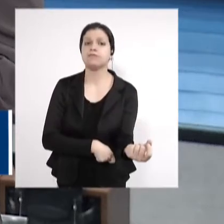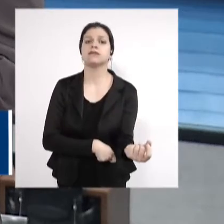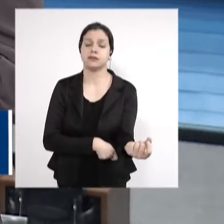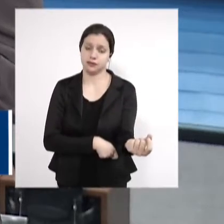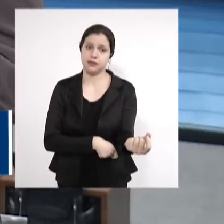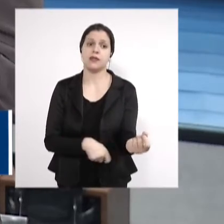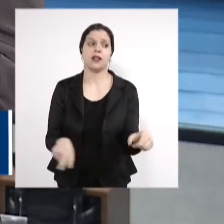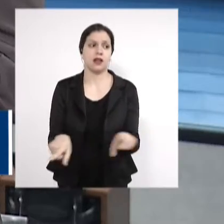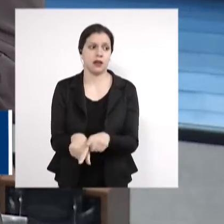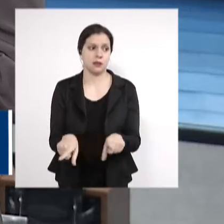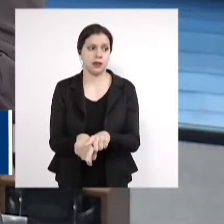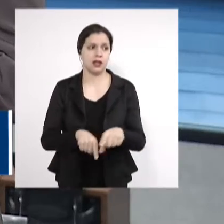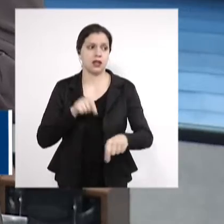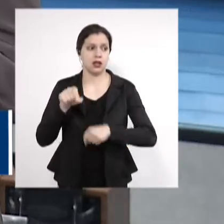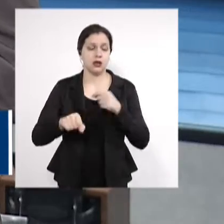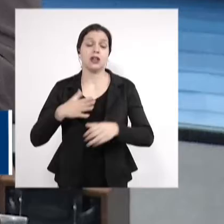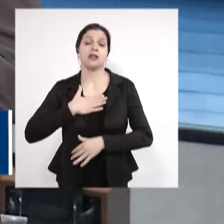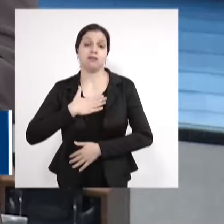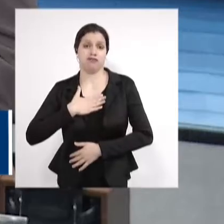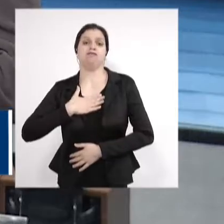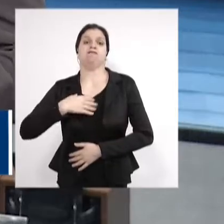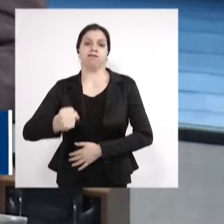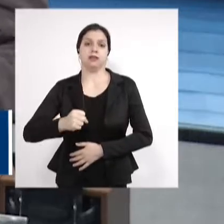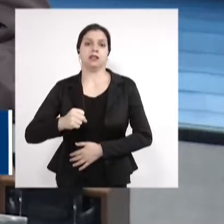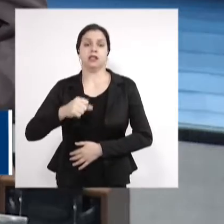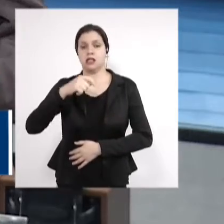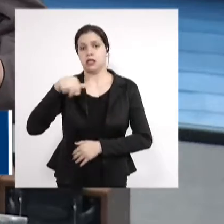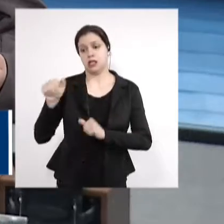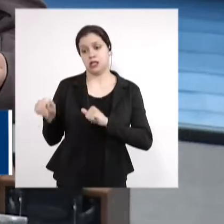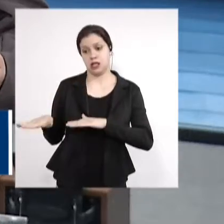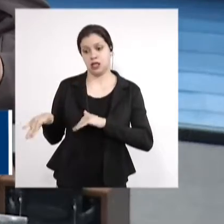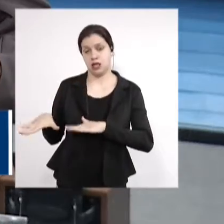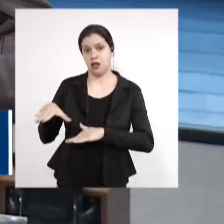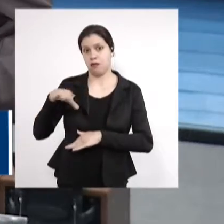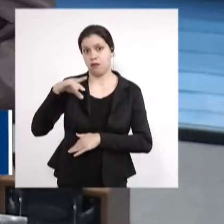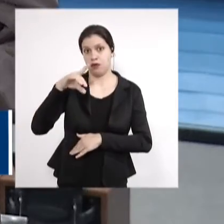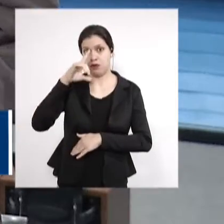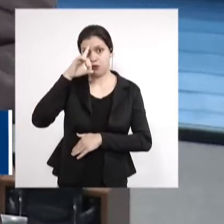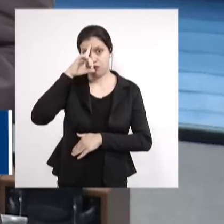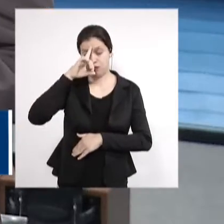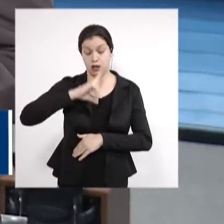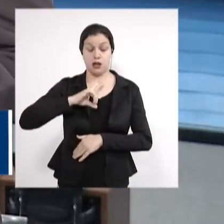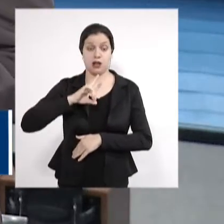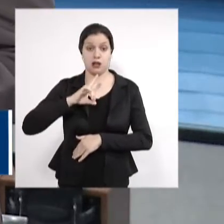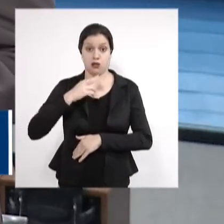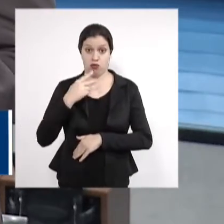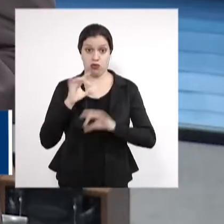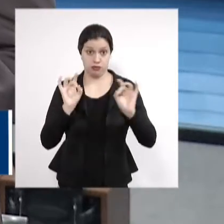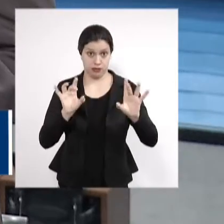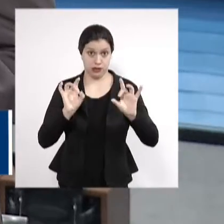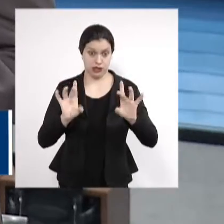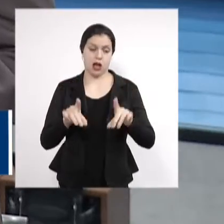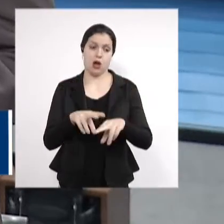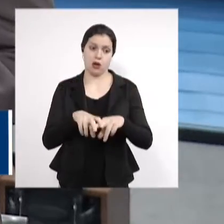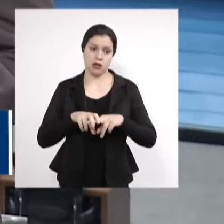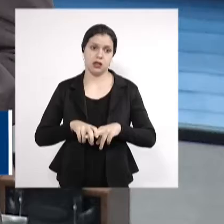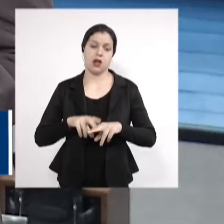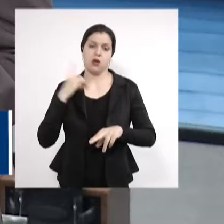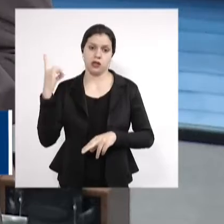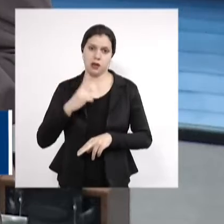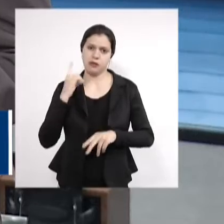está relacionada à questão do suicídio, Setembro Amarelo. Então, mais uma vez, os deputados aí engajados